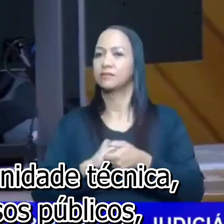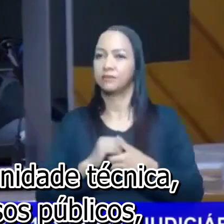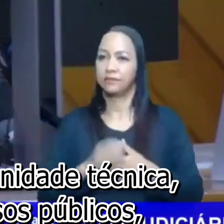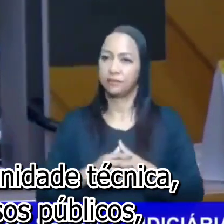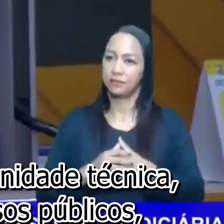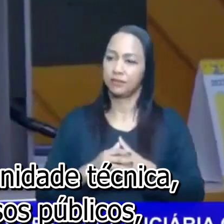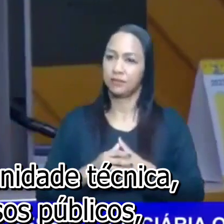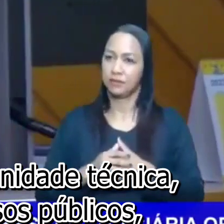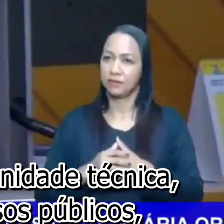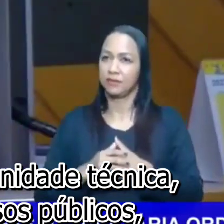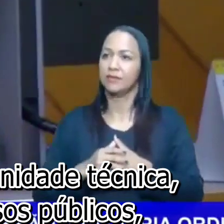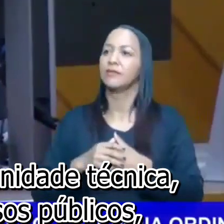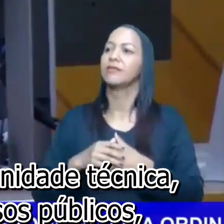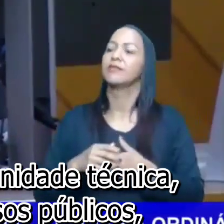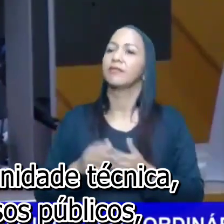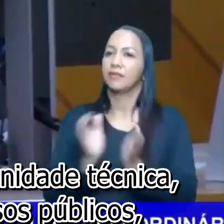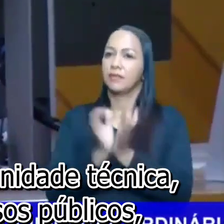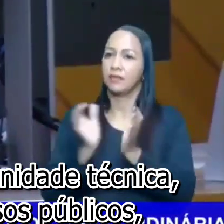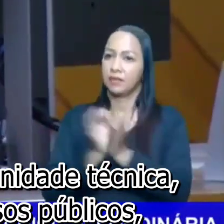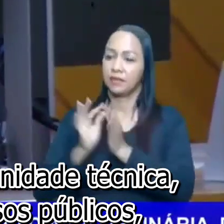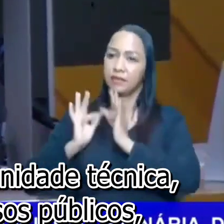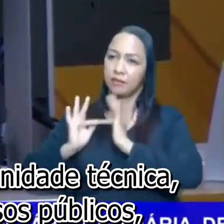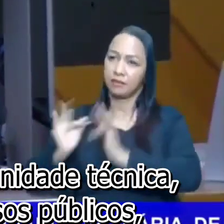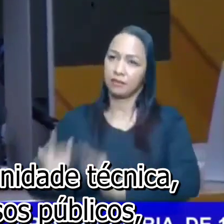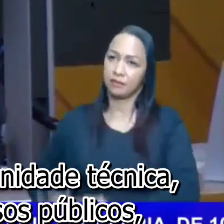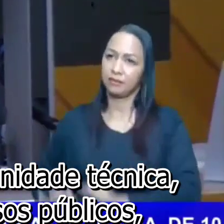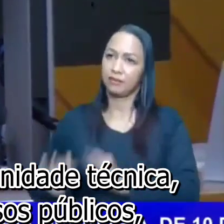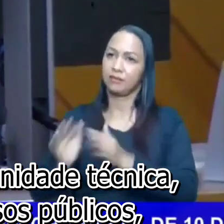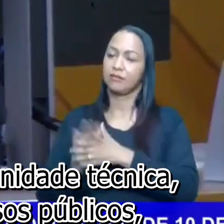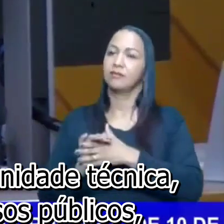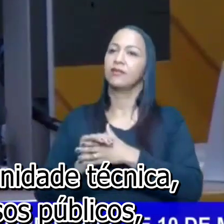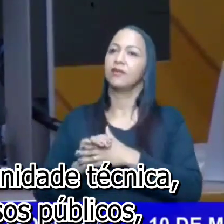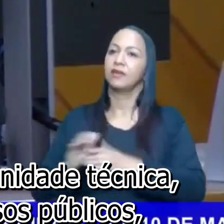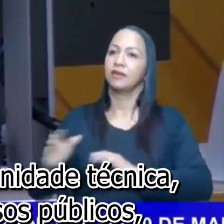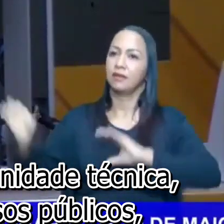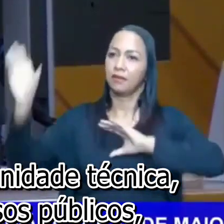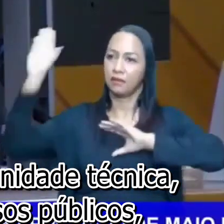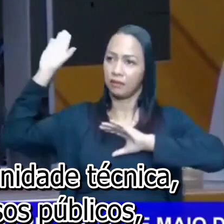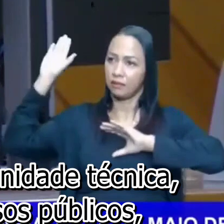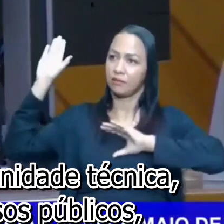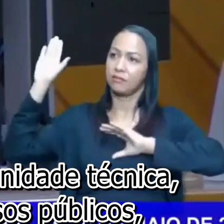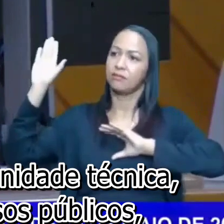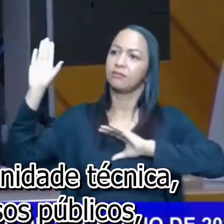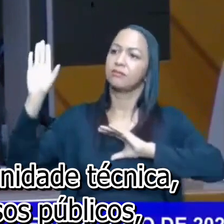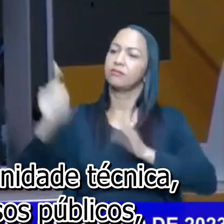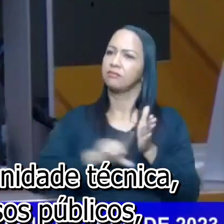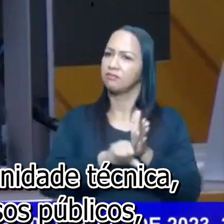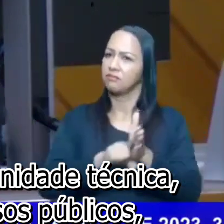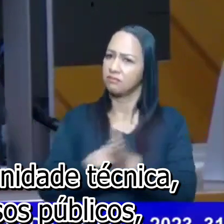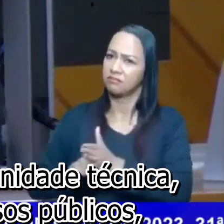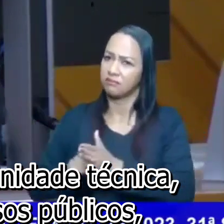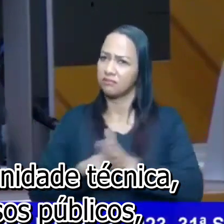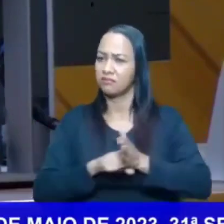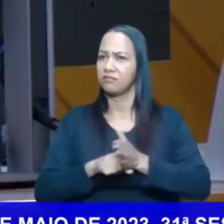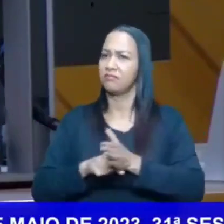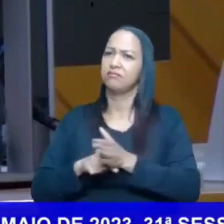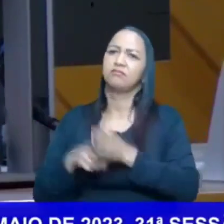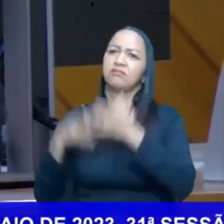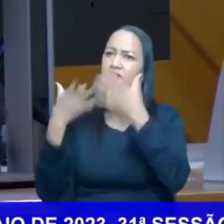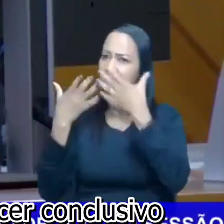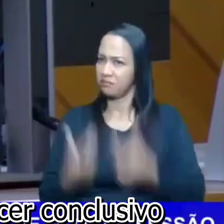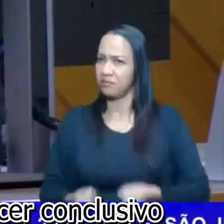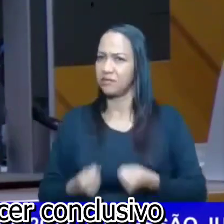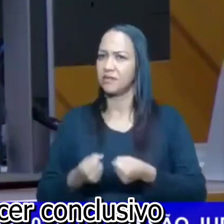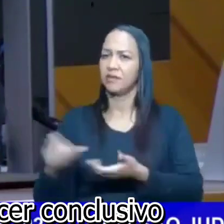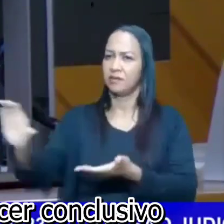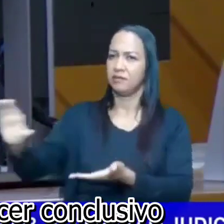seu análise da microfone, unidade e técnica, fundo, parede constatou-se que a amadeirada do candidata tribunal. não recebeu recursos públicos, estando